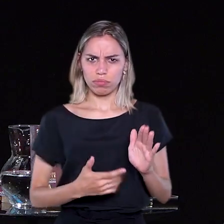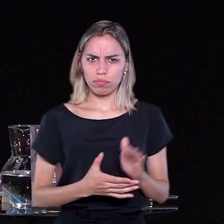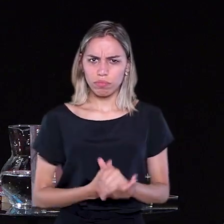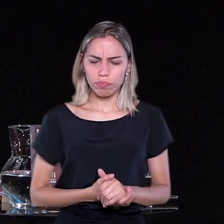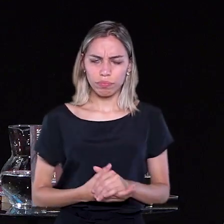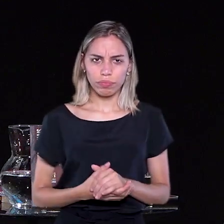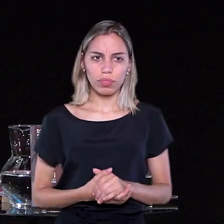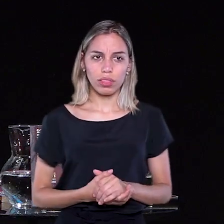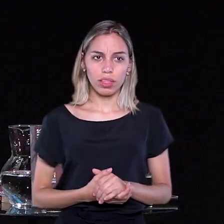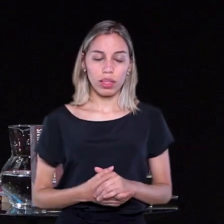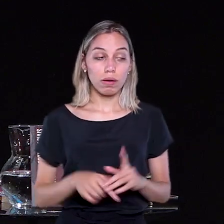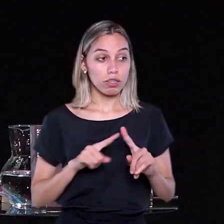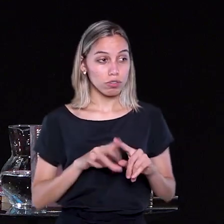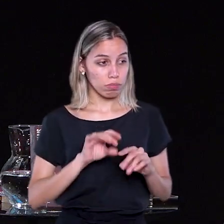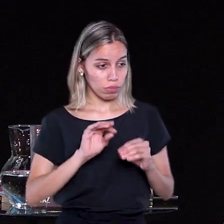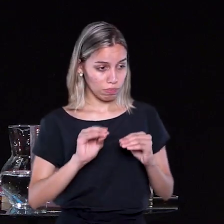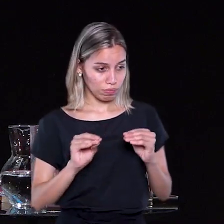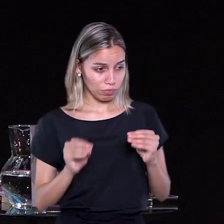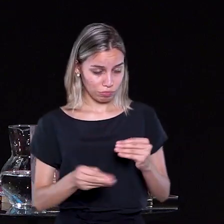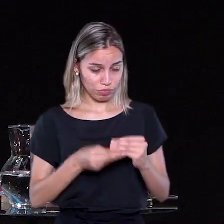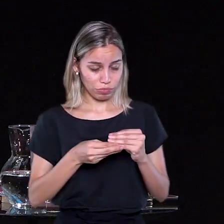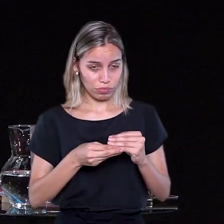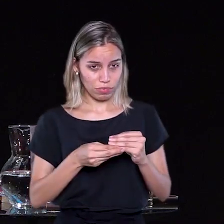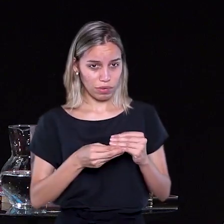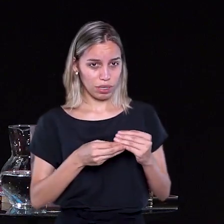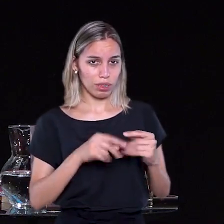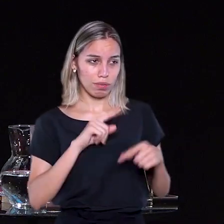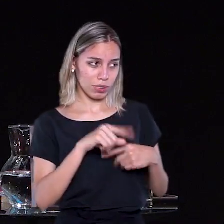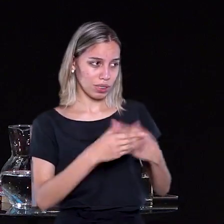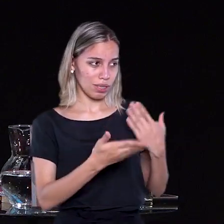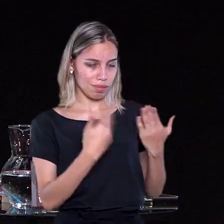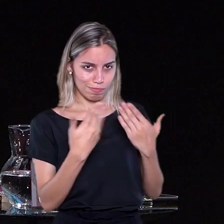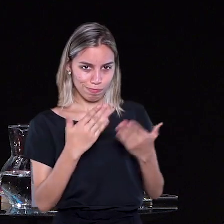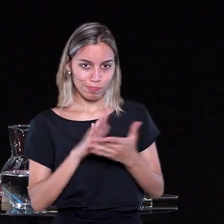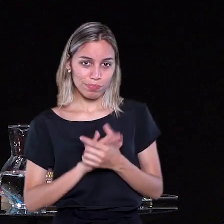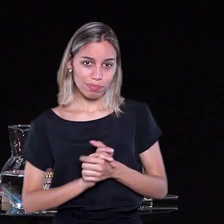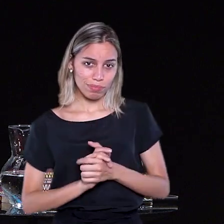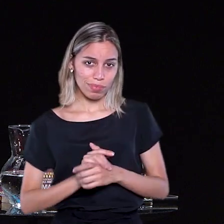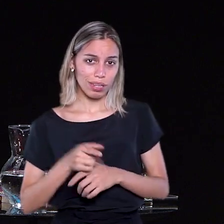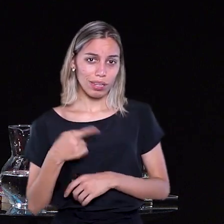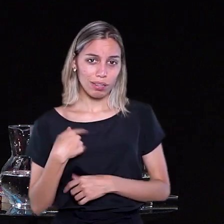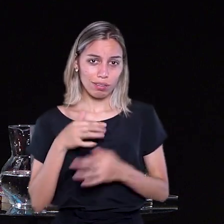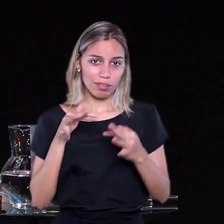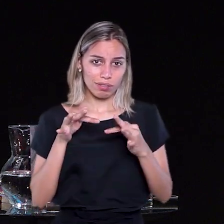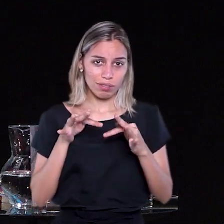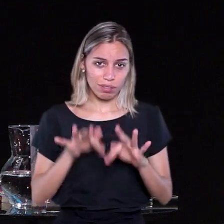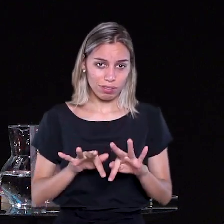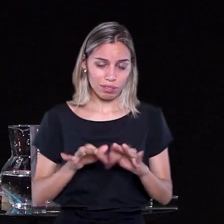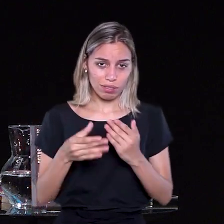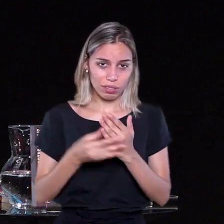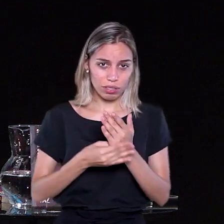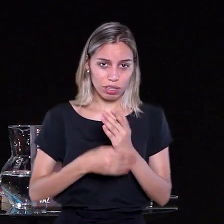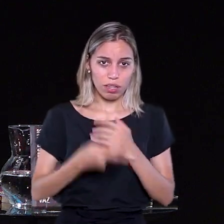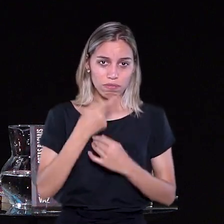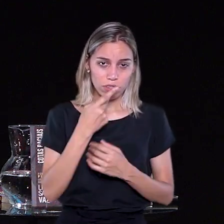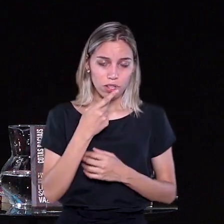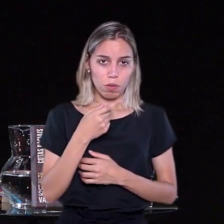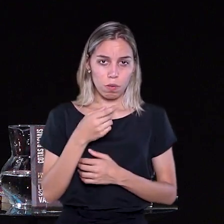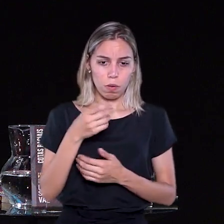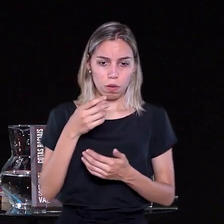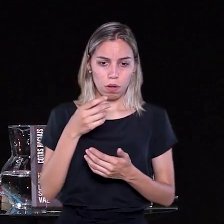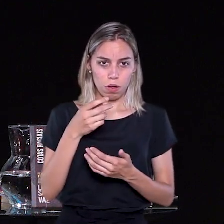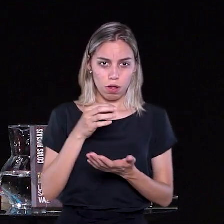para a gente arrematar, Afonso, e aí a gente poder dialogar e trocar, eu finalizo o livro dizendo que cota é